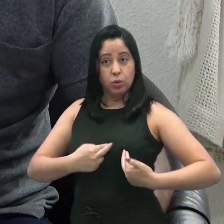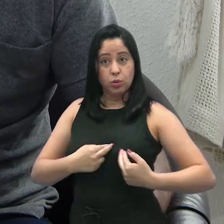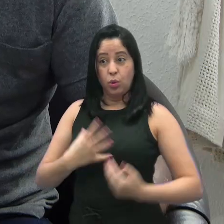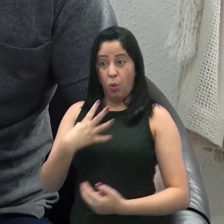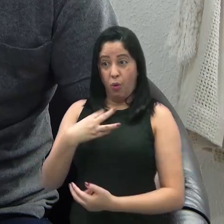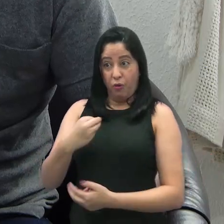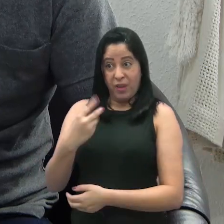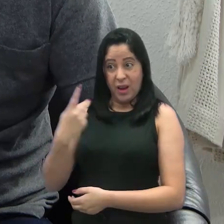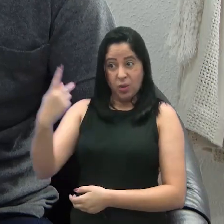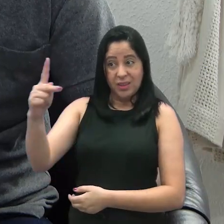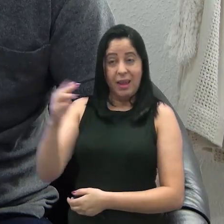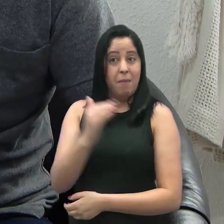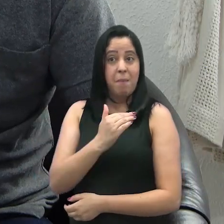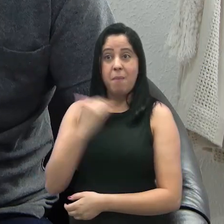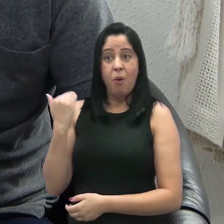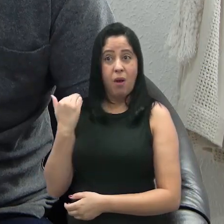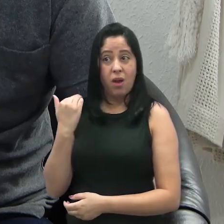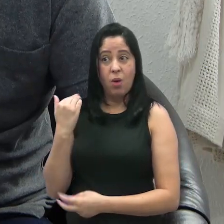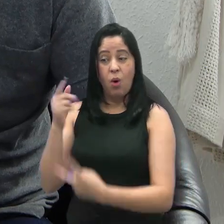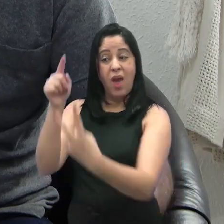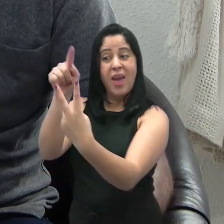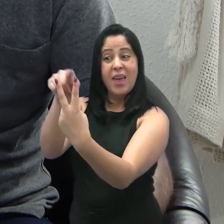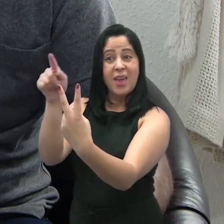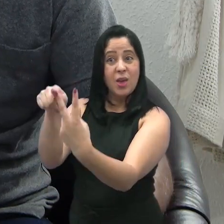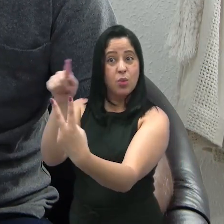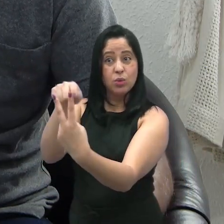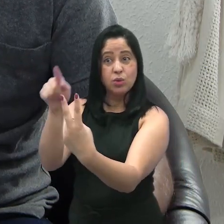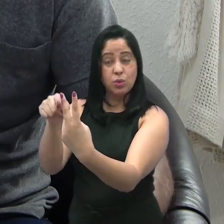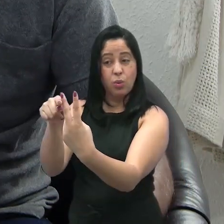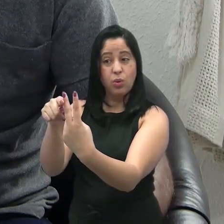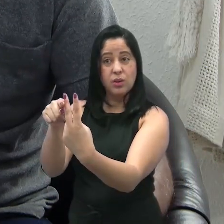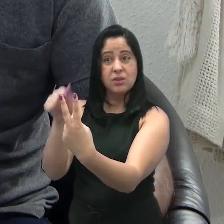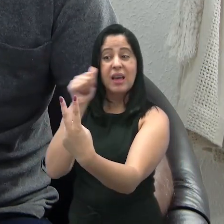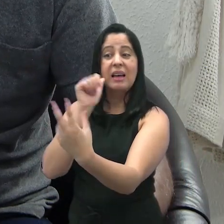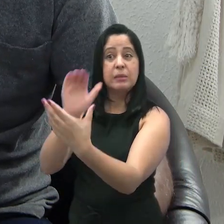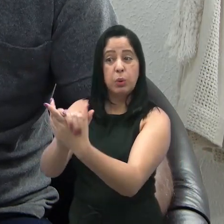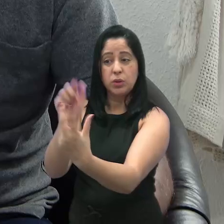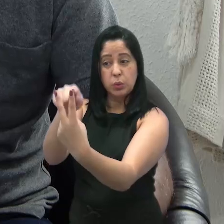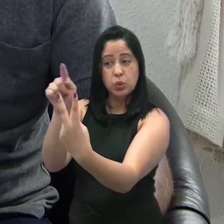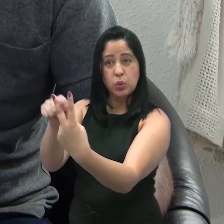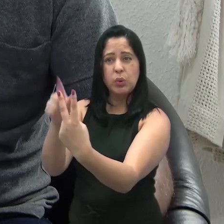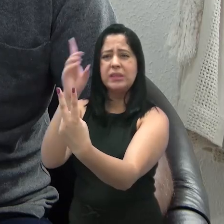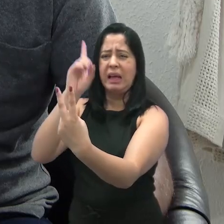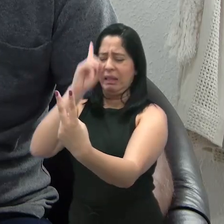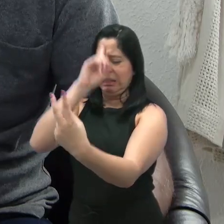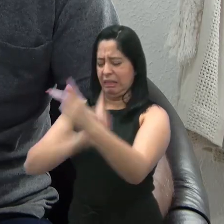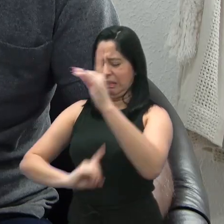dele. Ele e a mulher estavam totalmente perdidos, estavam entrando em depressão já.